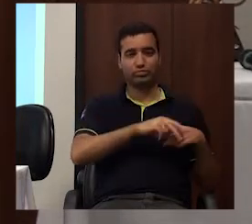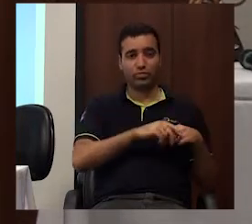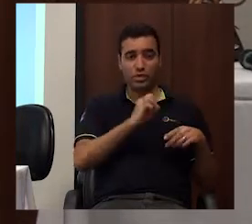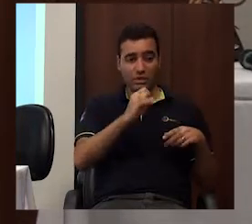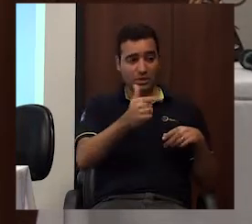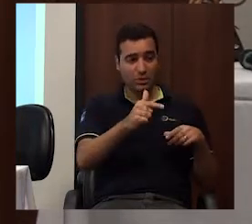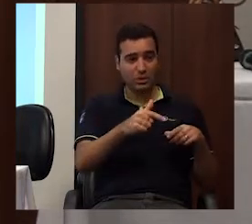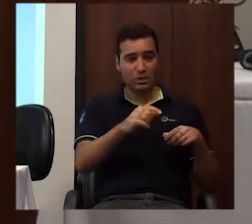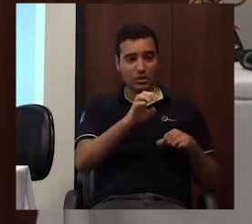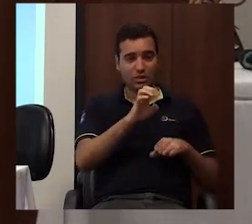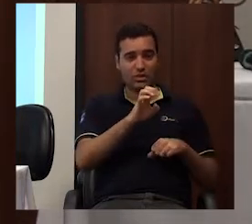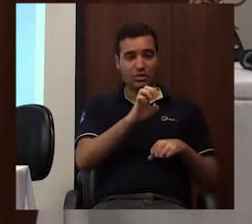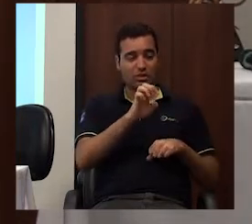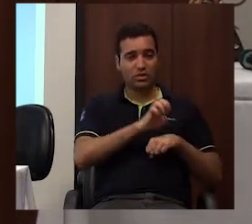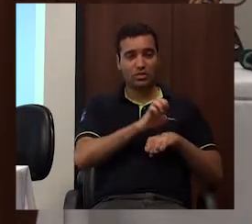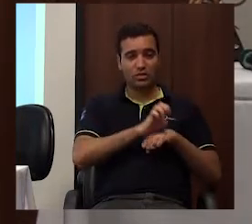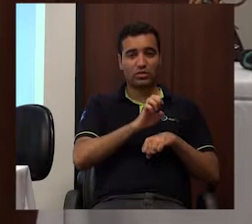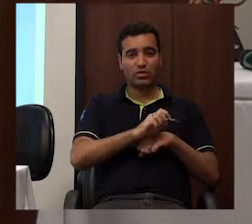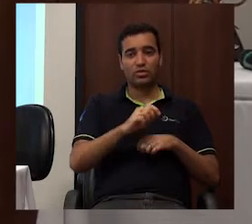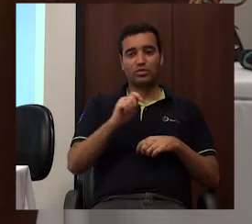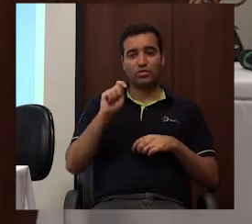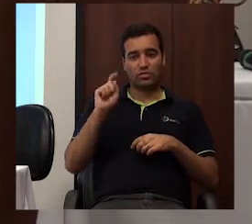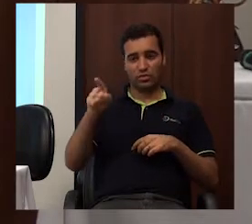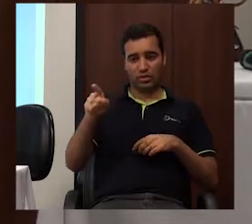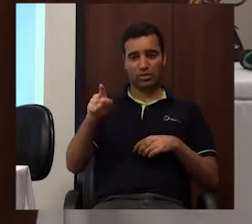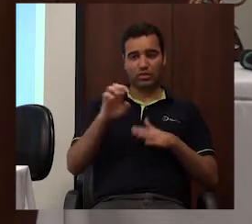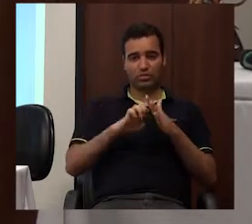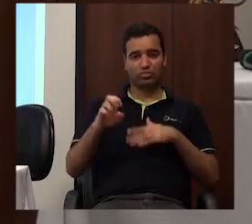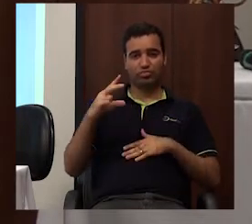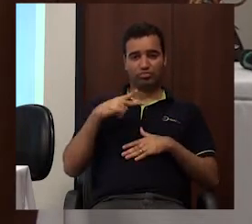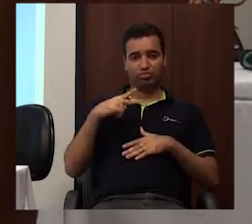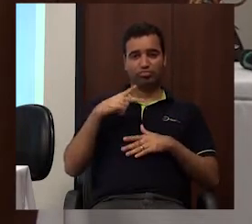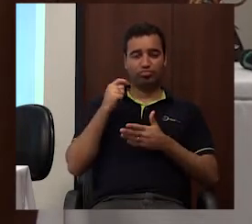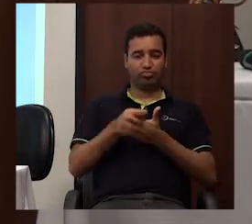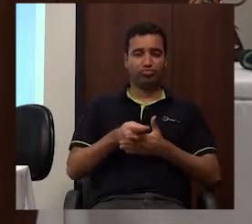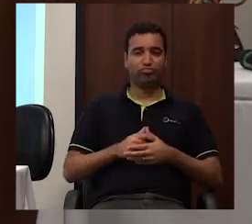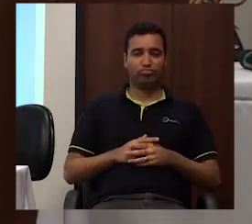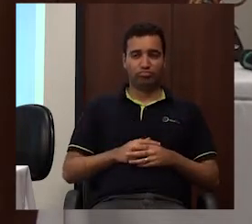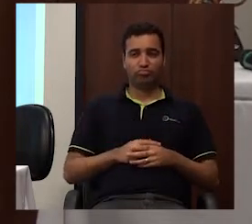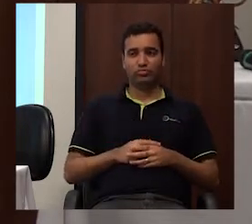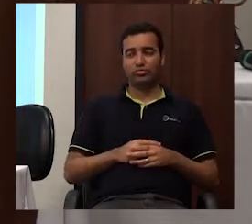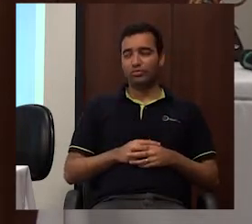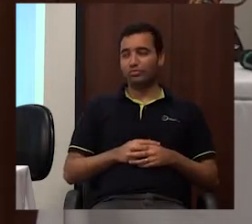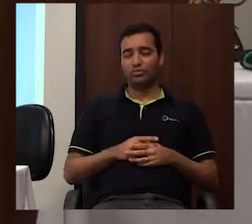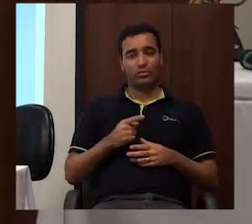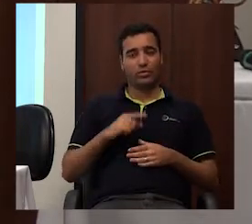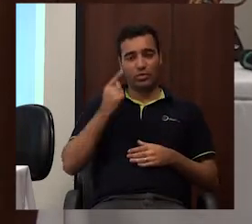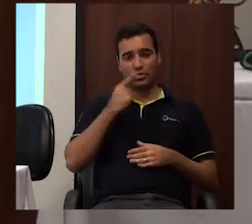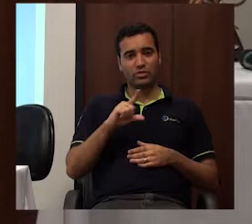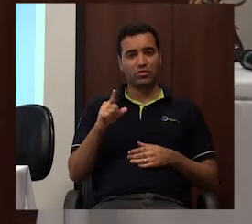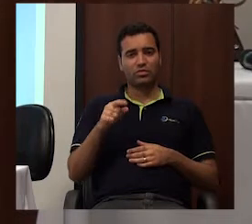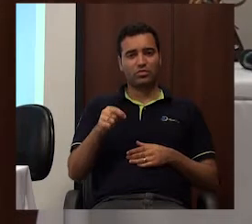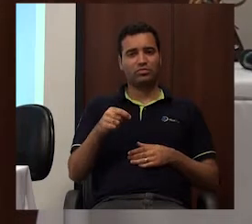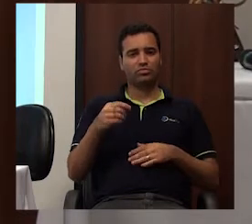disponibilizasse o Estado, caberia o custeio privado. Então, quando eu assumi a 6ª Vara, a execução desse processo era